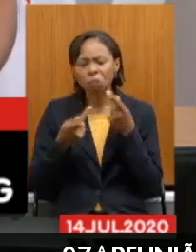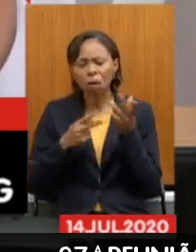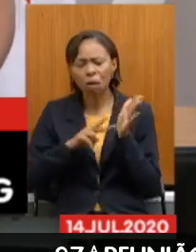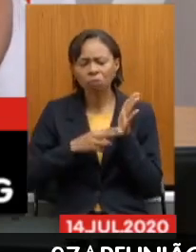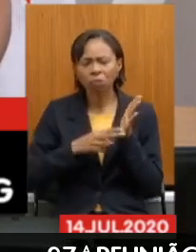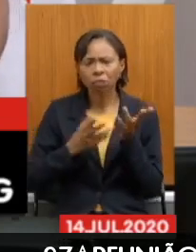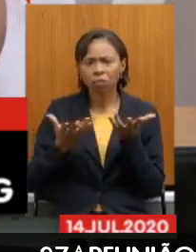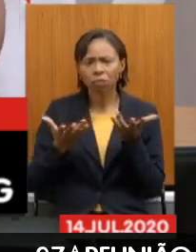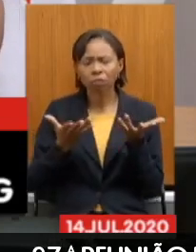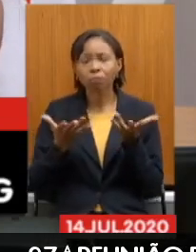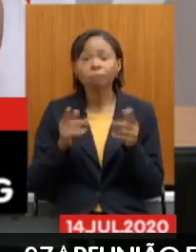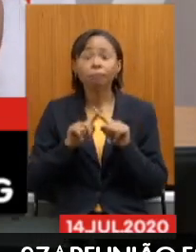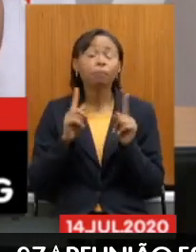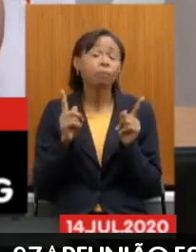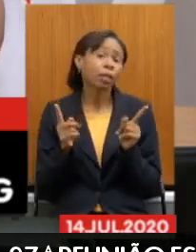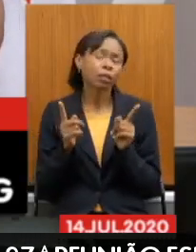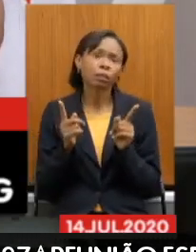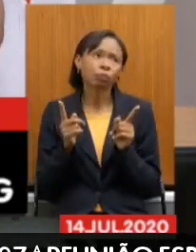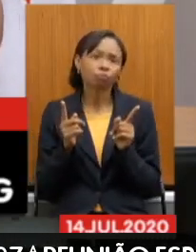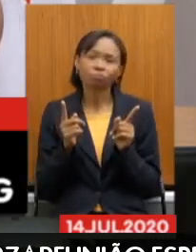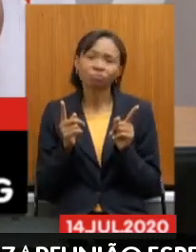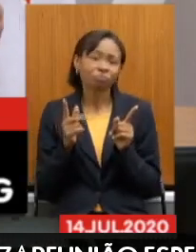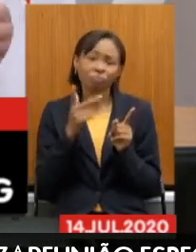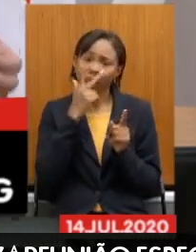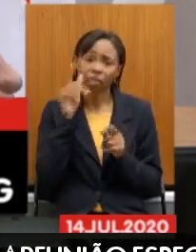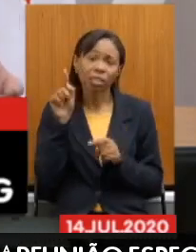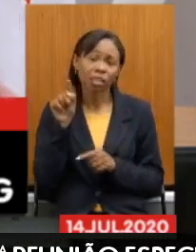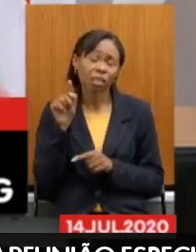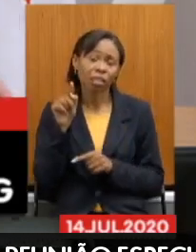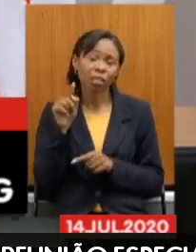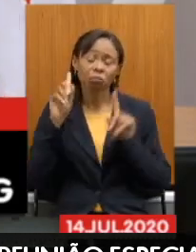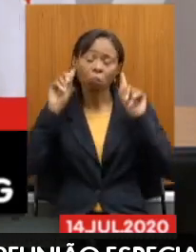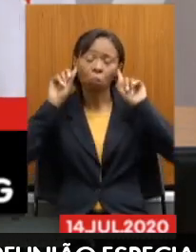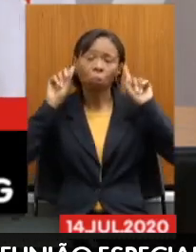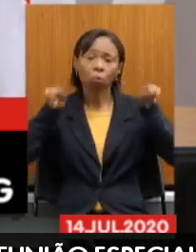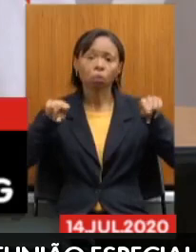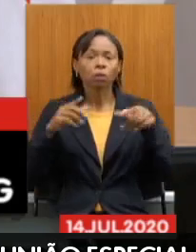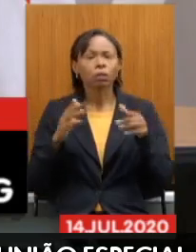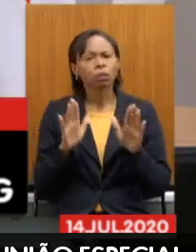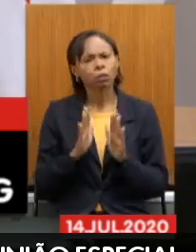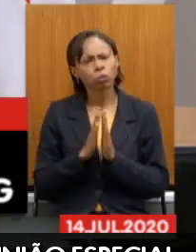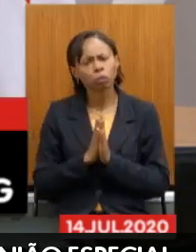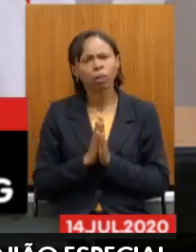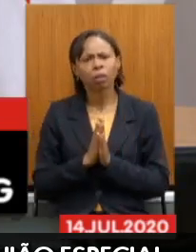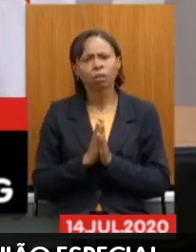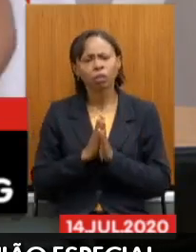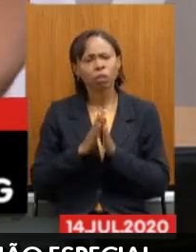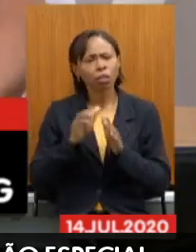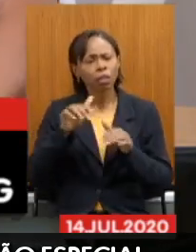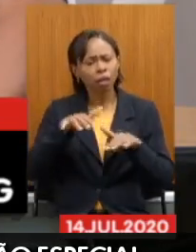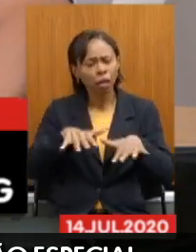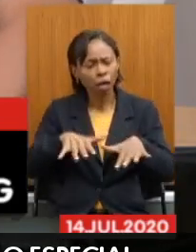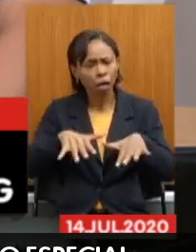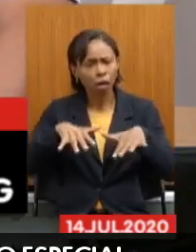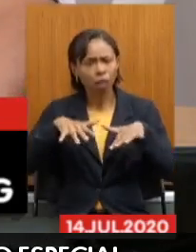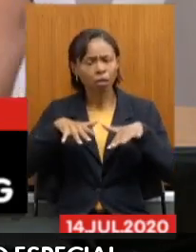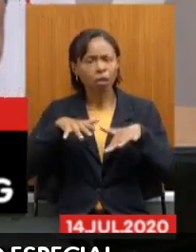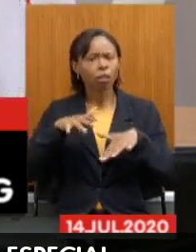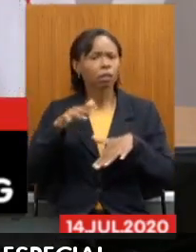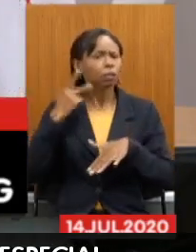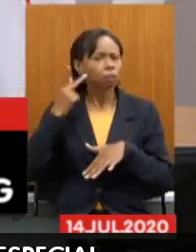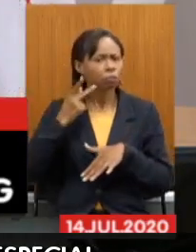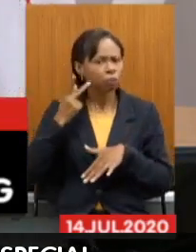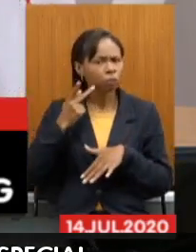na verdade, não sei se quer nos ouvir. Eu espero que esse parlamento esteja sensível, sim, aos nossos